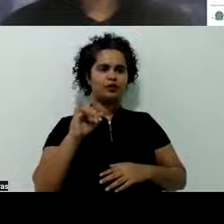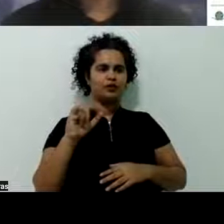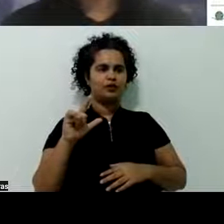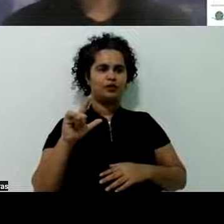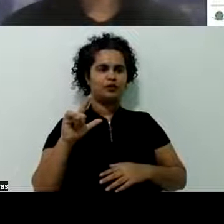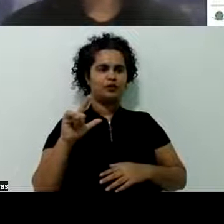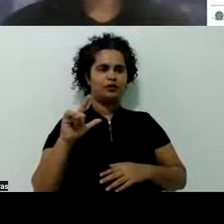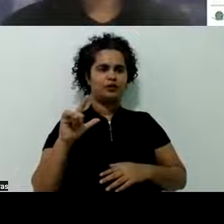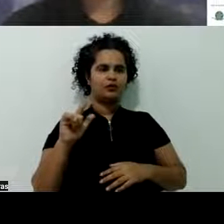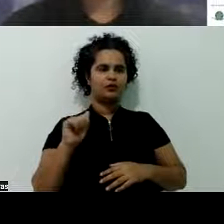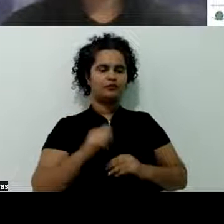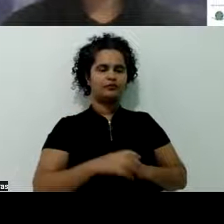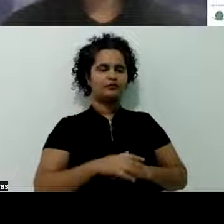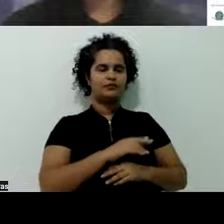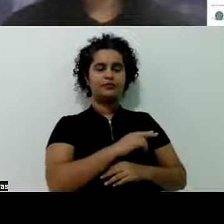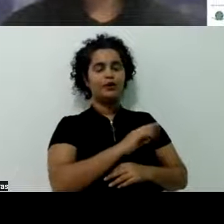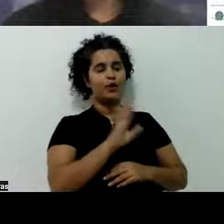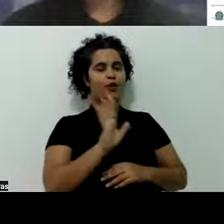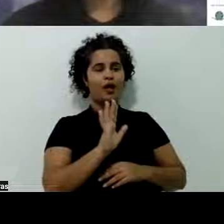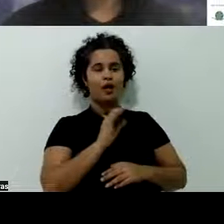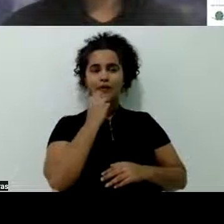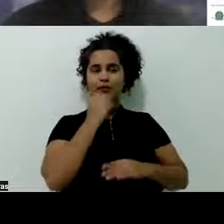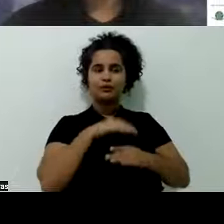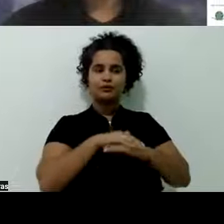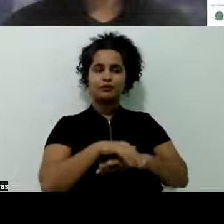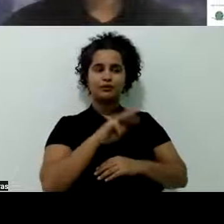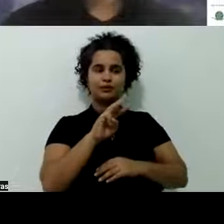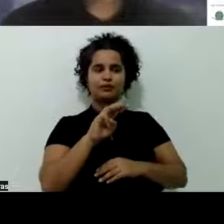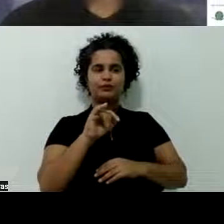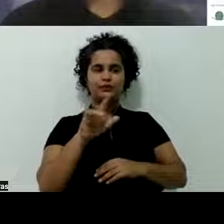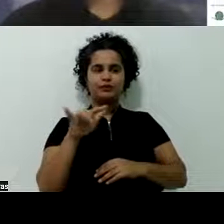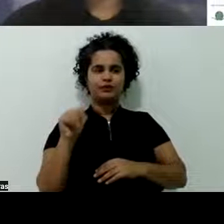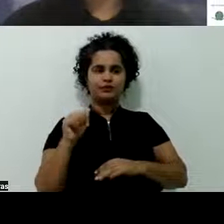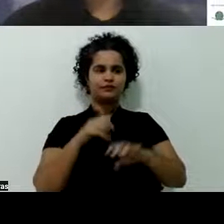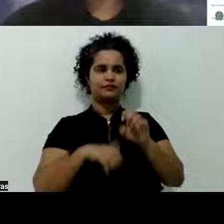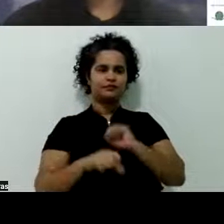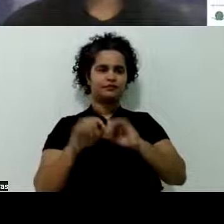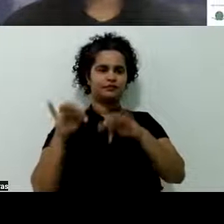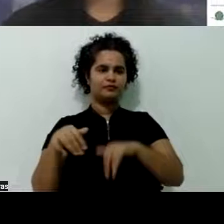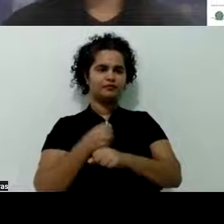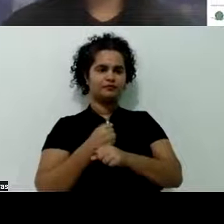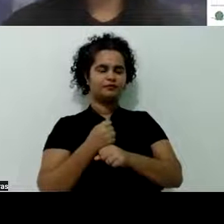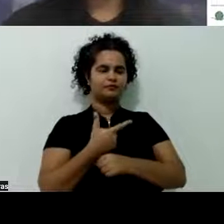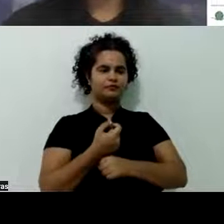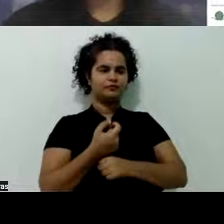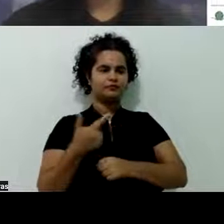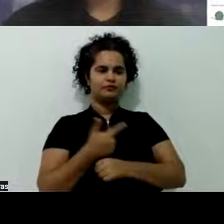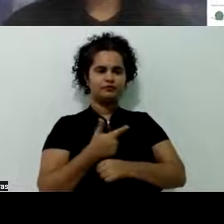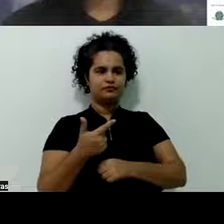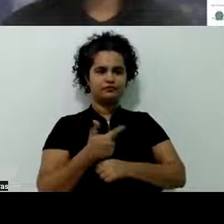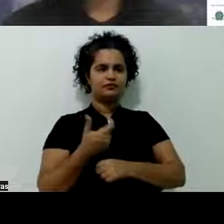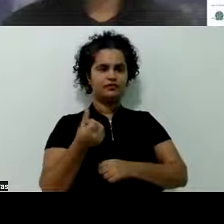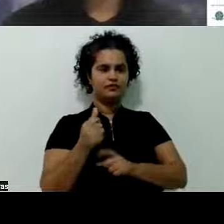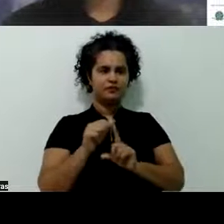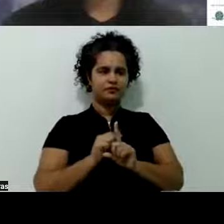Boa noite, chamo William. Me formei agora no final de 2022, sou arquiteto também há 6 meses, me